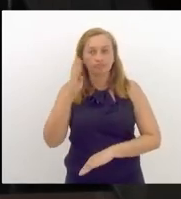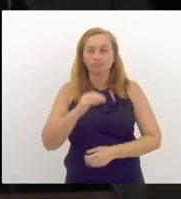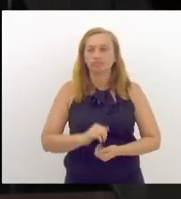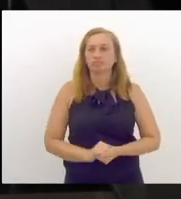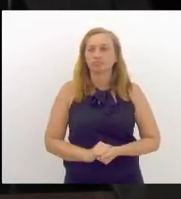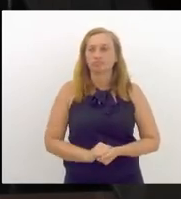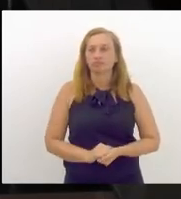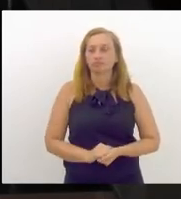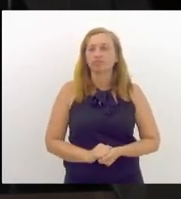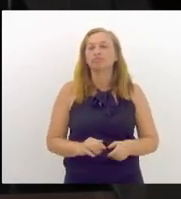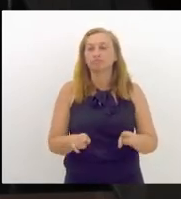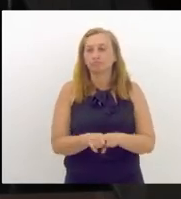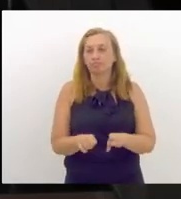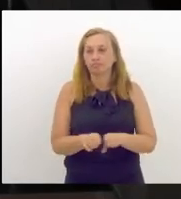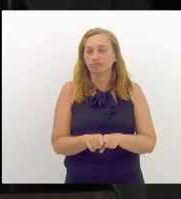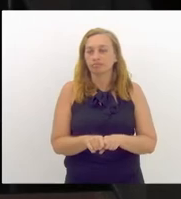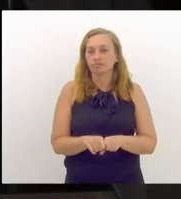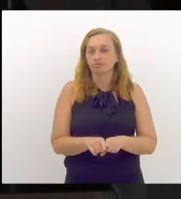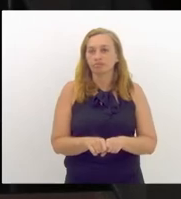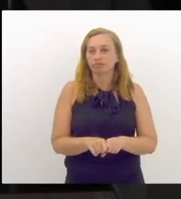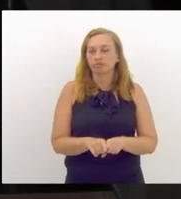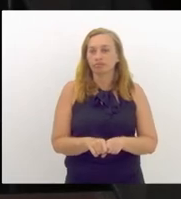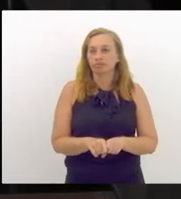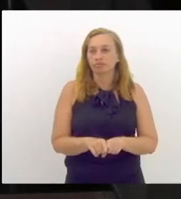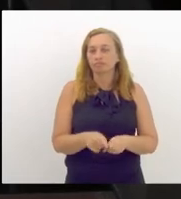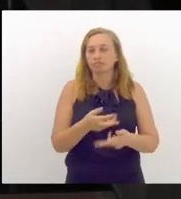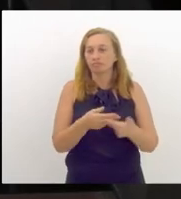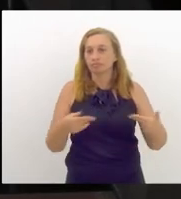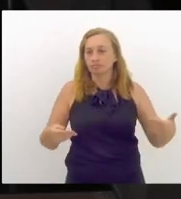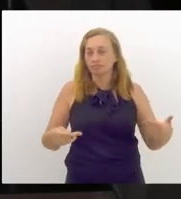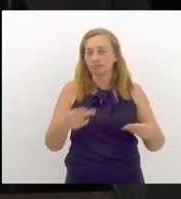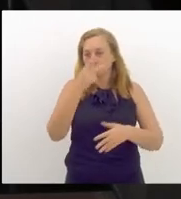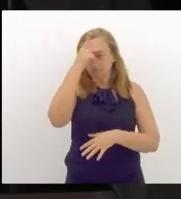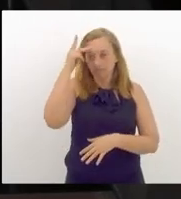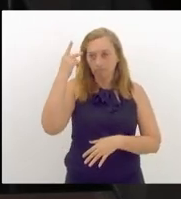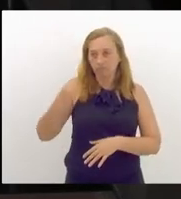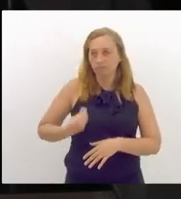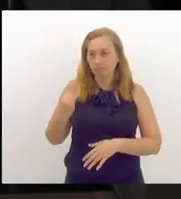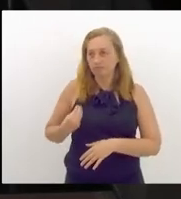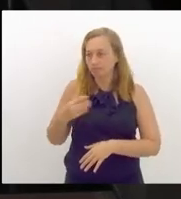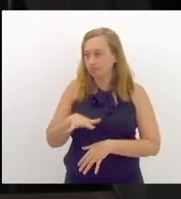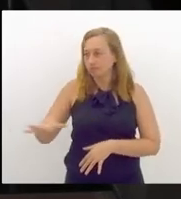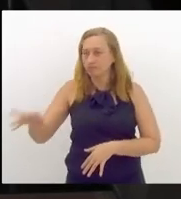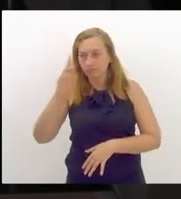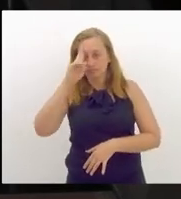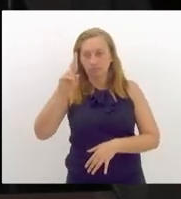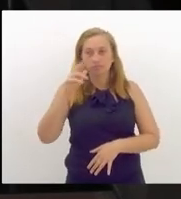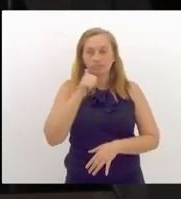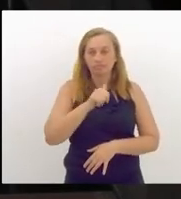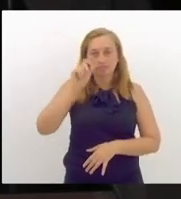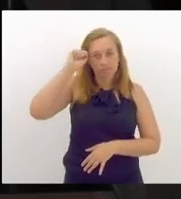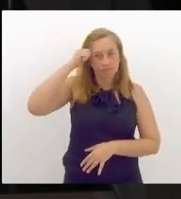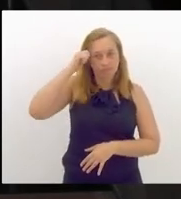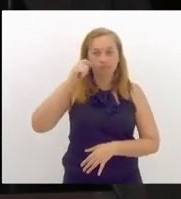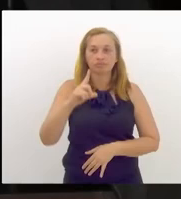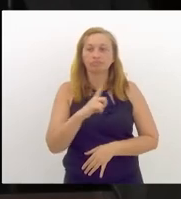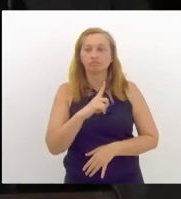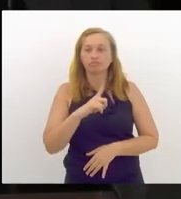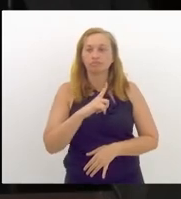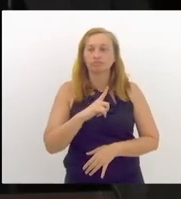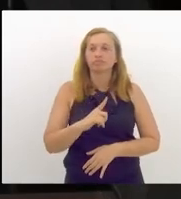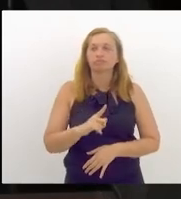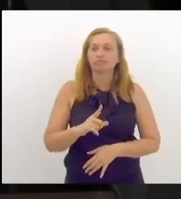e tendo em vista também que a maioria dos lares principalmente nas favelas são chefiadas por mulheres negras e nós temos que